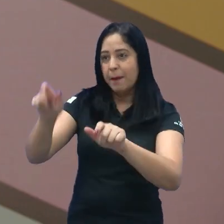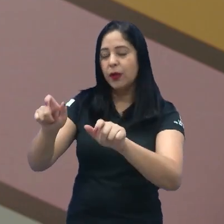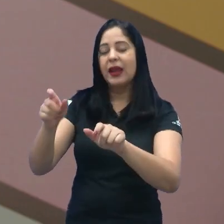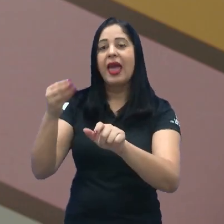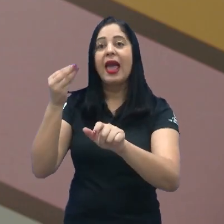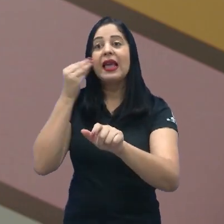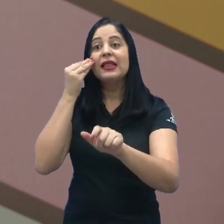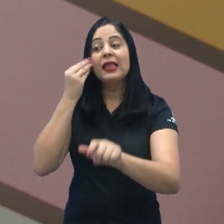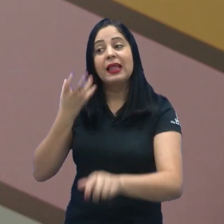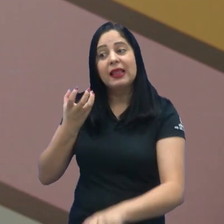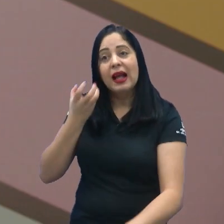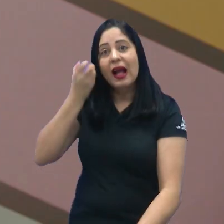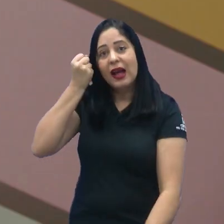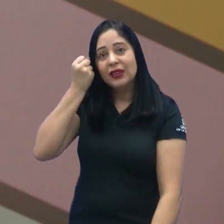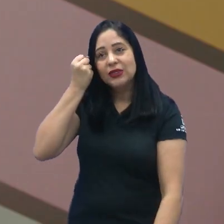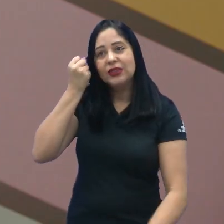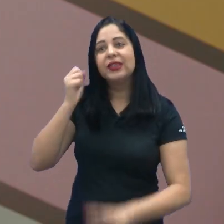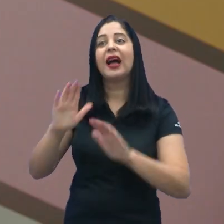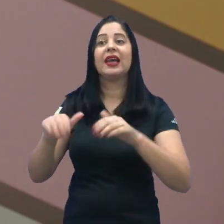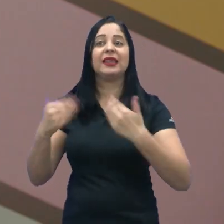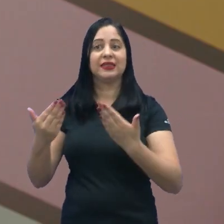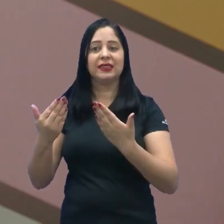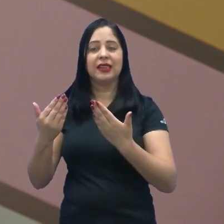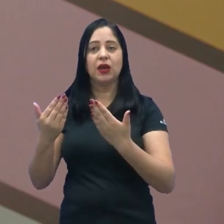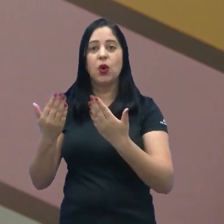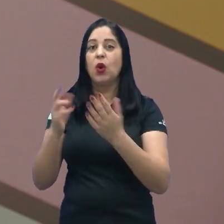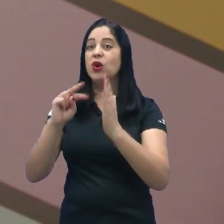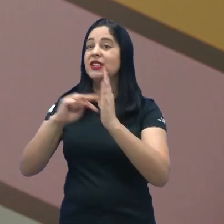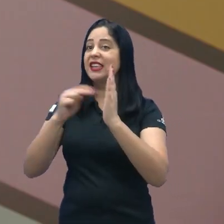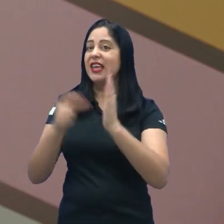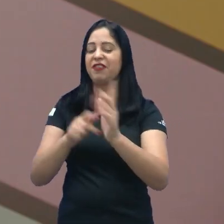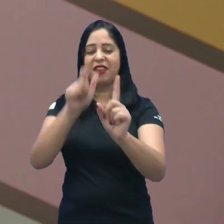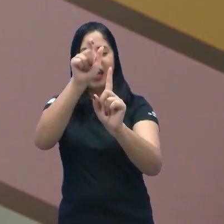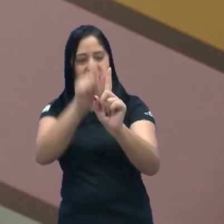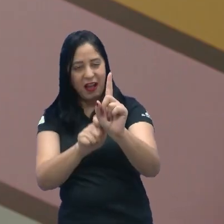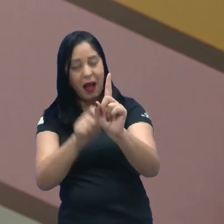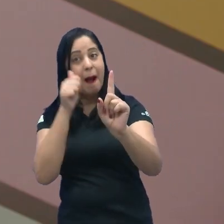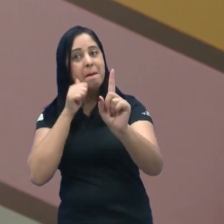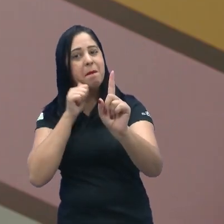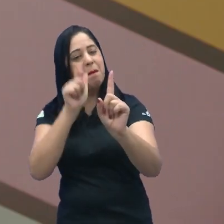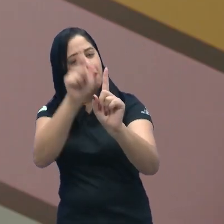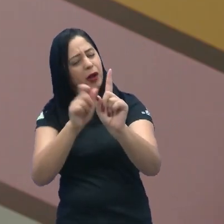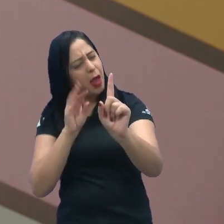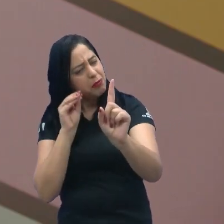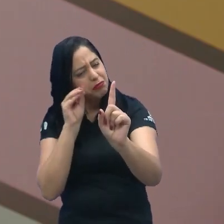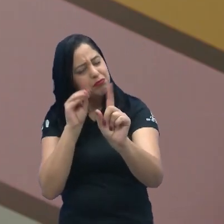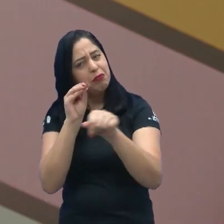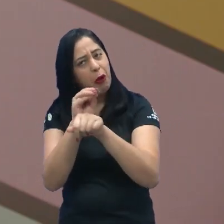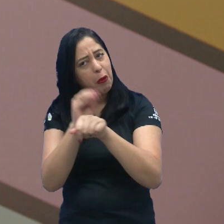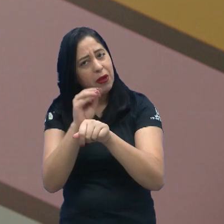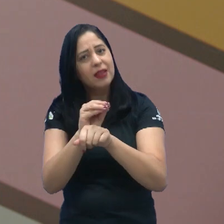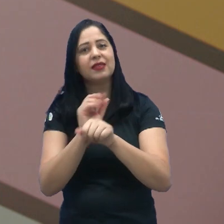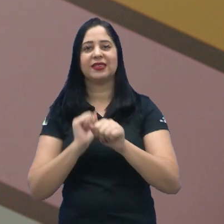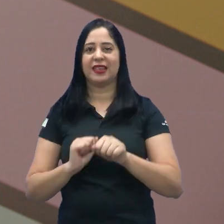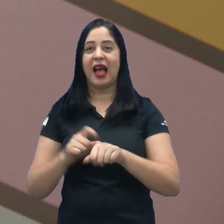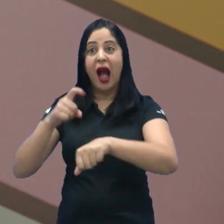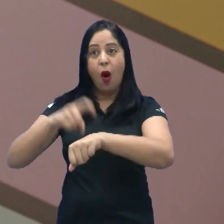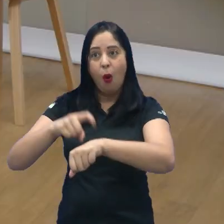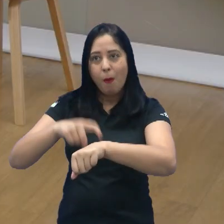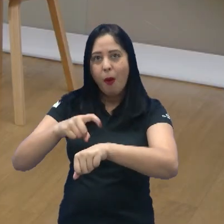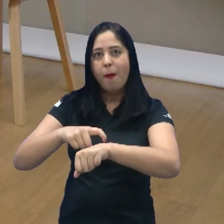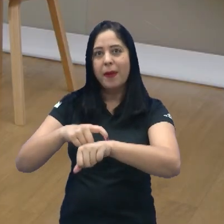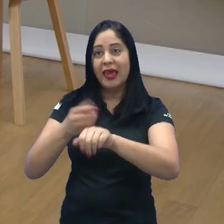adoção. Então, é o cuidado dessa mulher que está vivenciando esse momento da maternidade, né? Seja pré